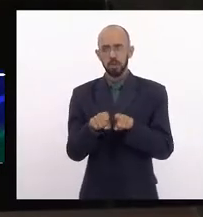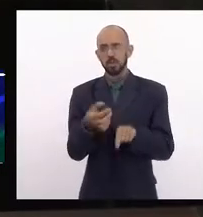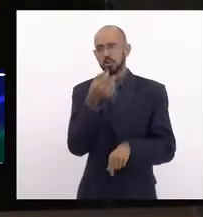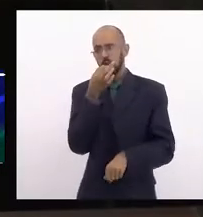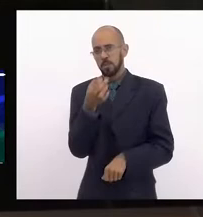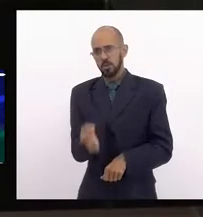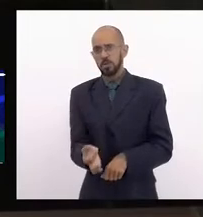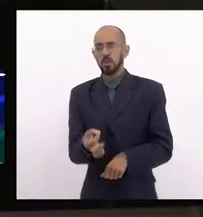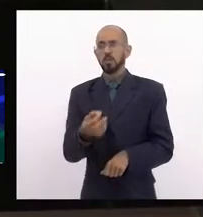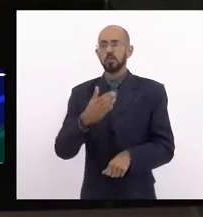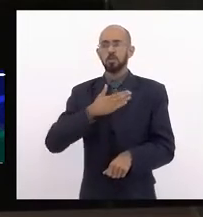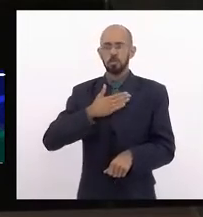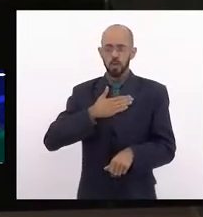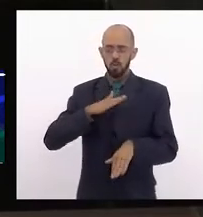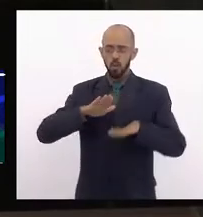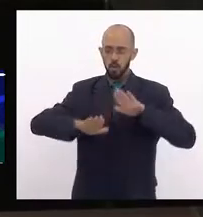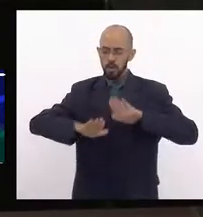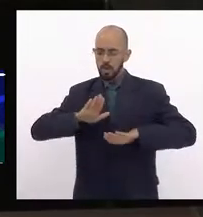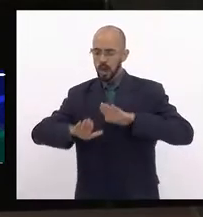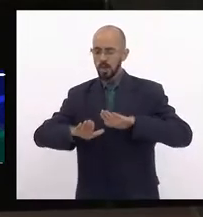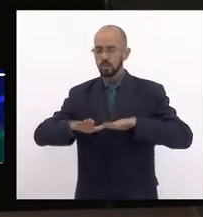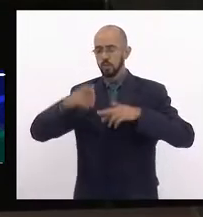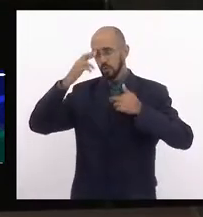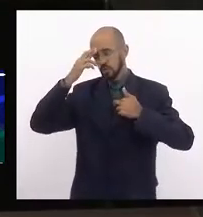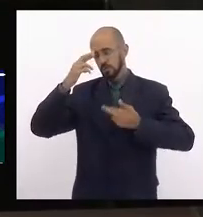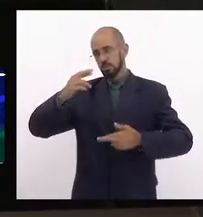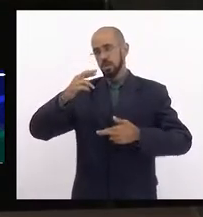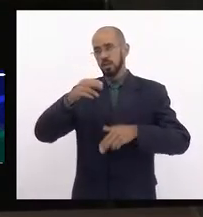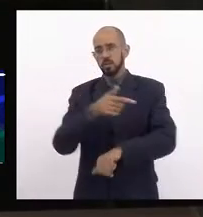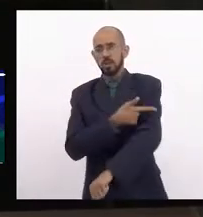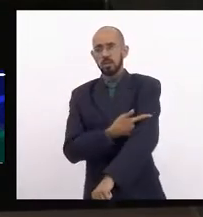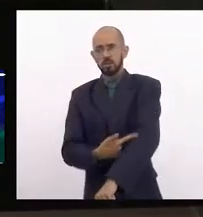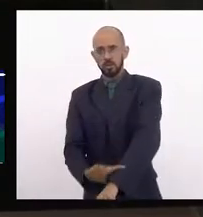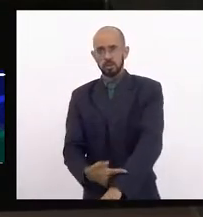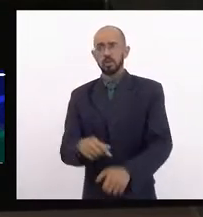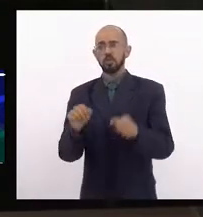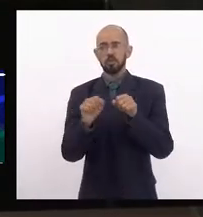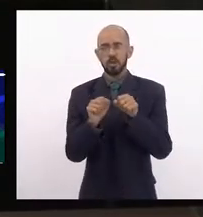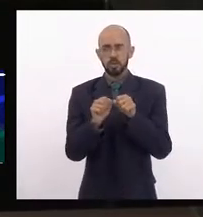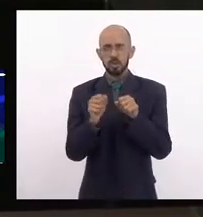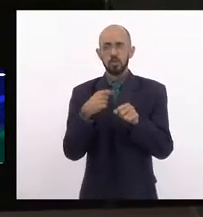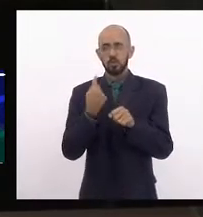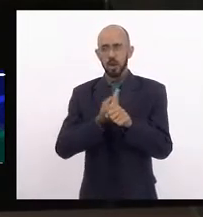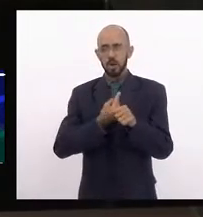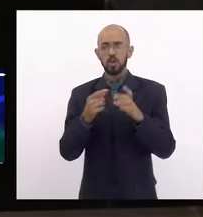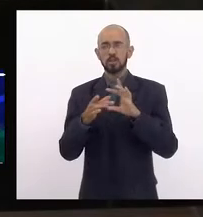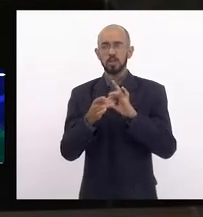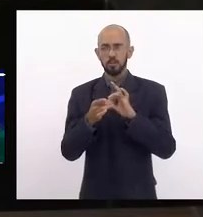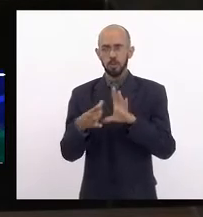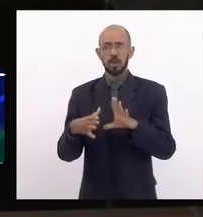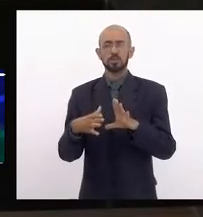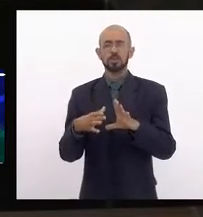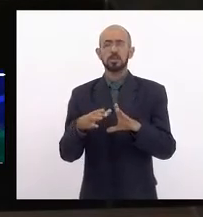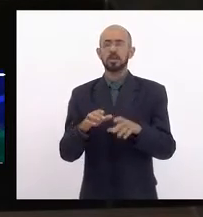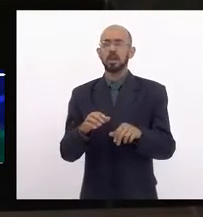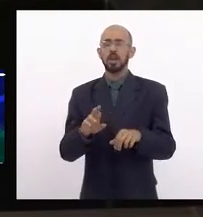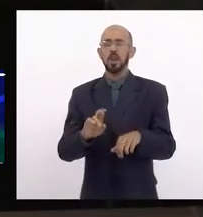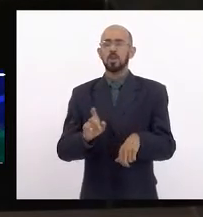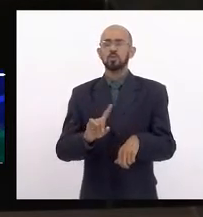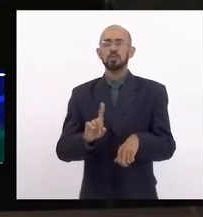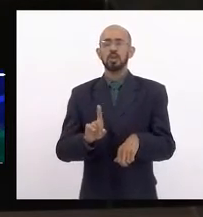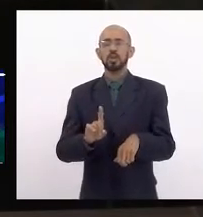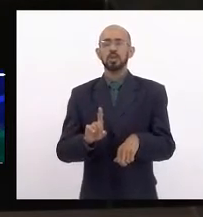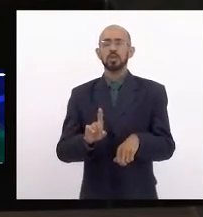o meu cuidado e com respeito e educação fazendo com que a nossa democracia não seja uma democracia